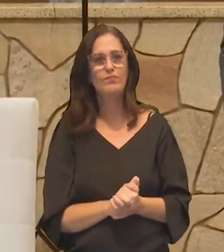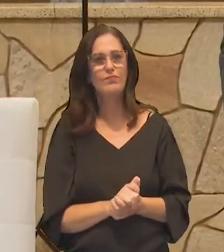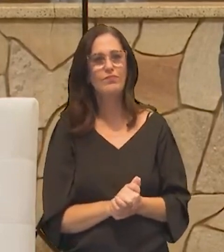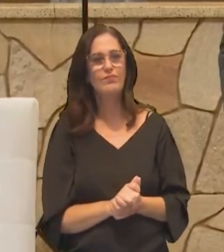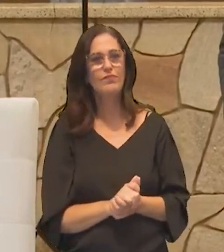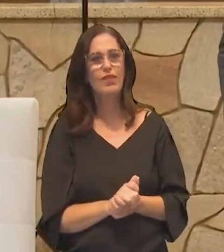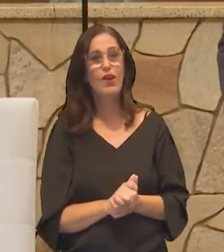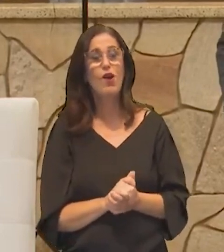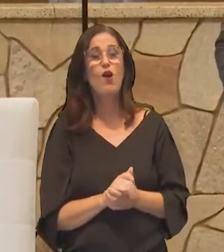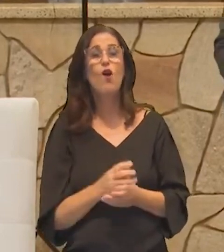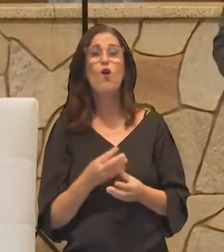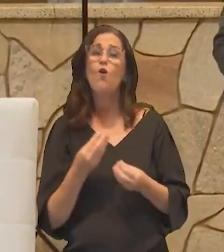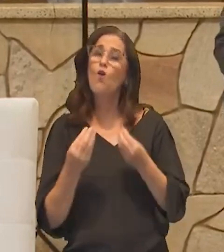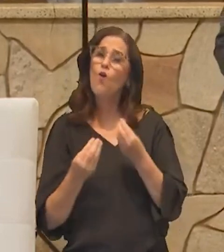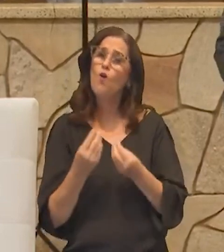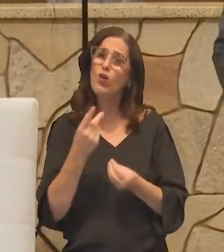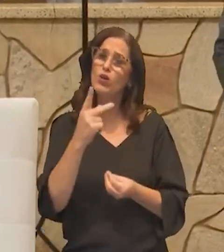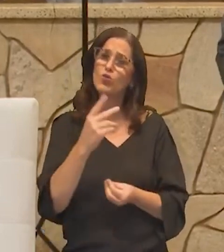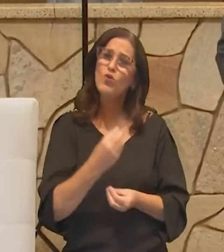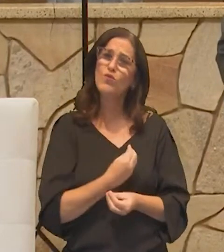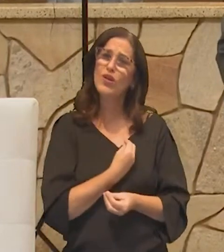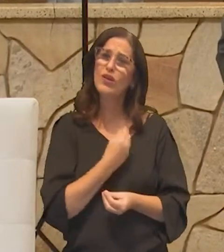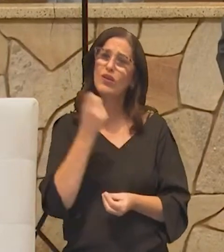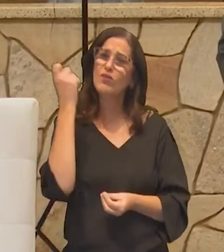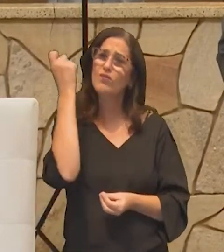em qual situação da sua vida tem sido difícil amar.